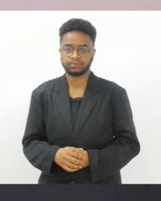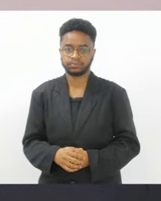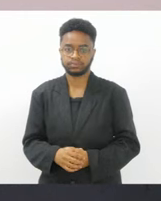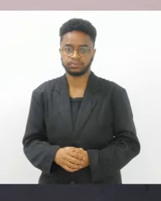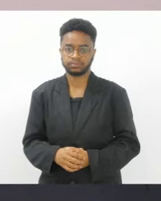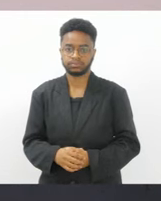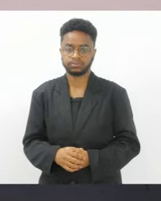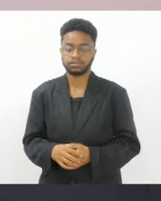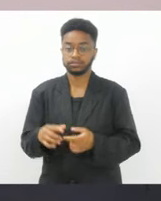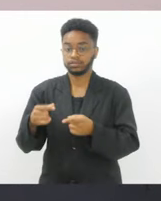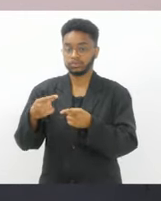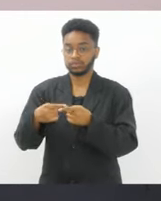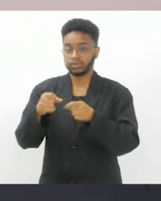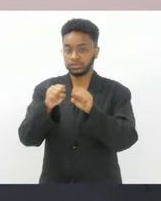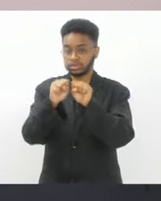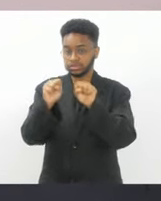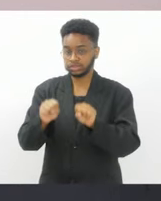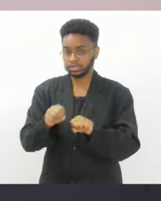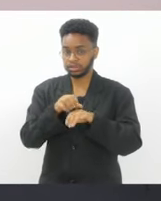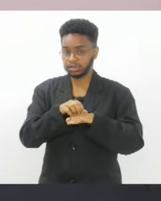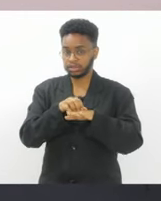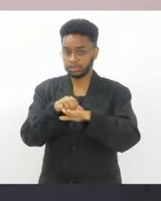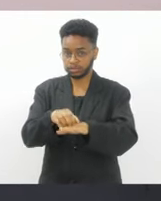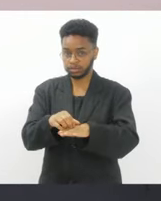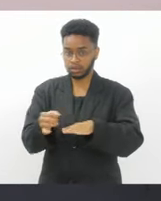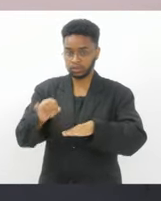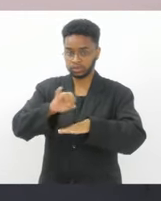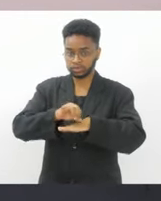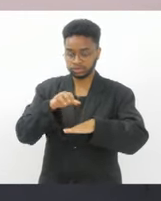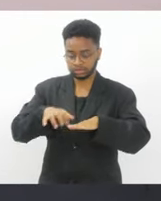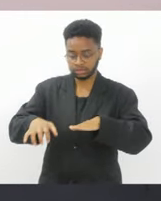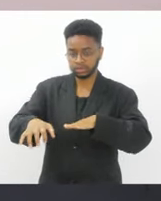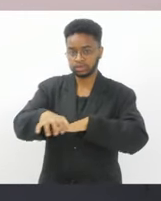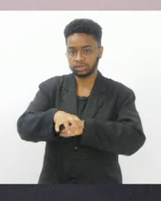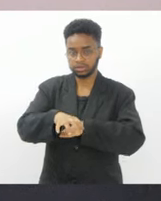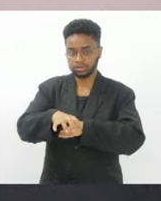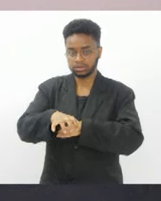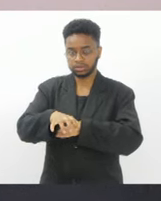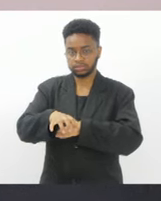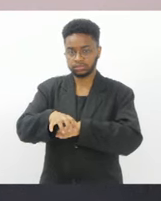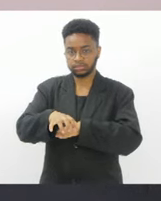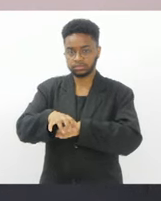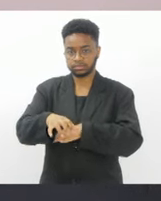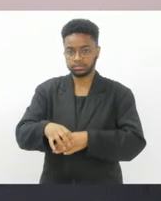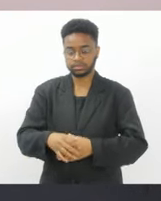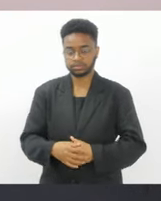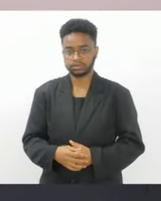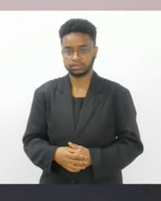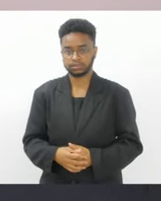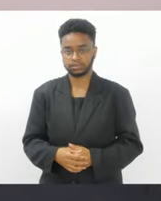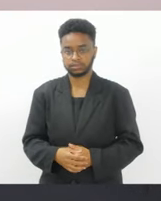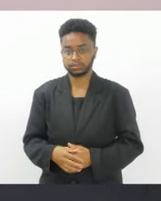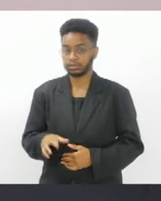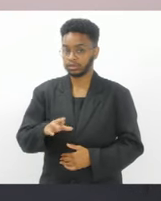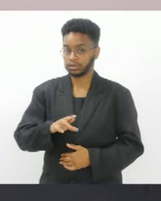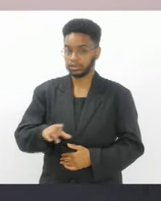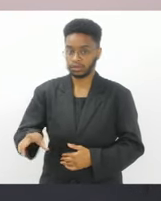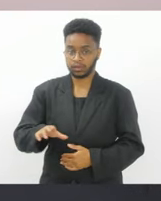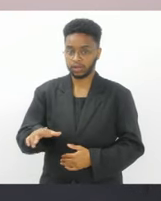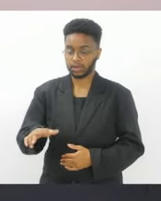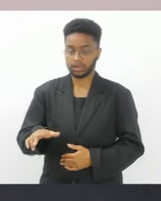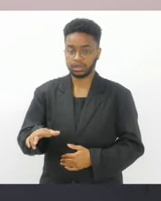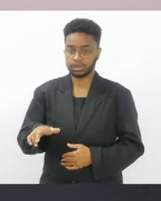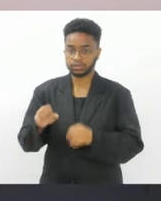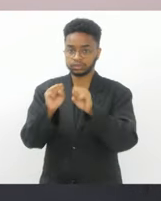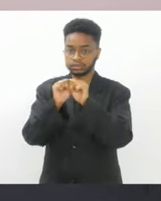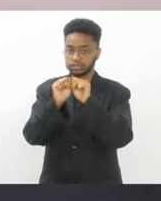porque o sistema de transporte metropolitano já não é um transporte, um sistema